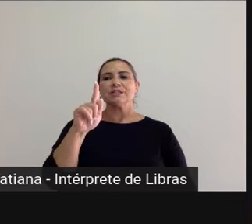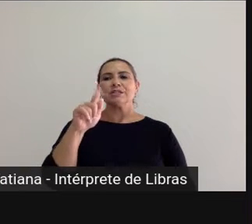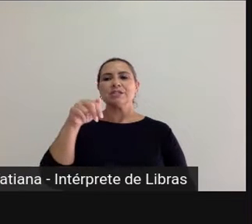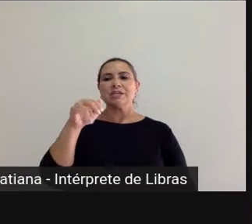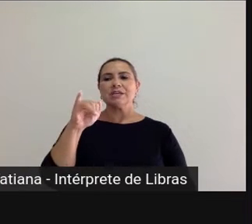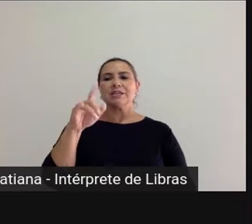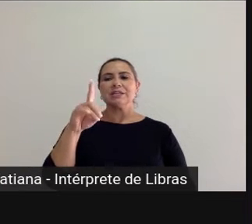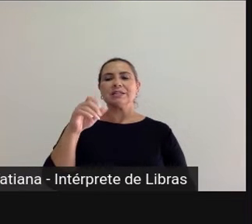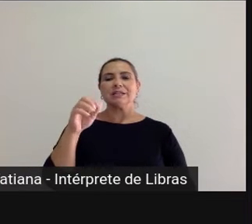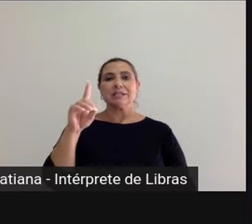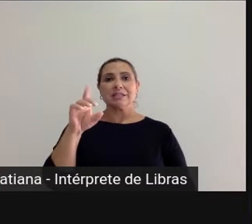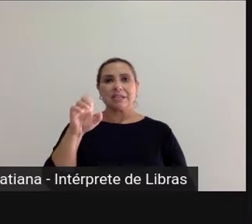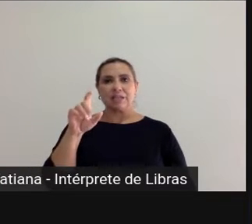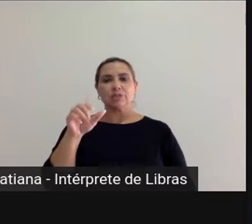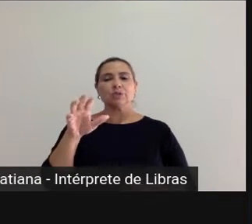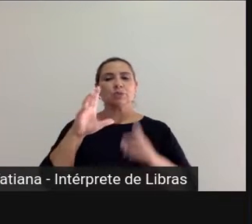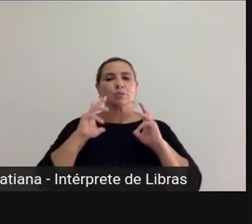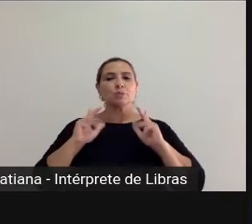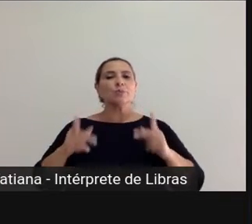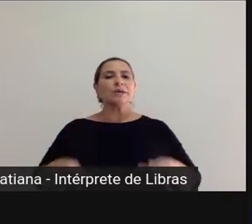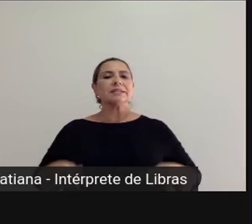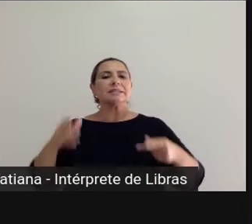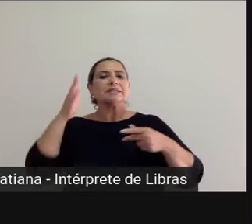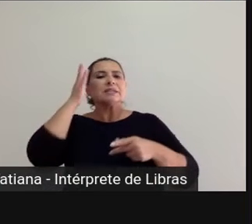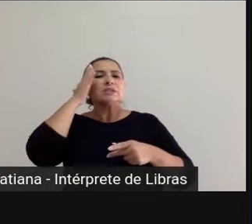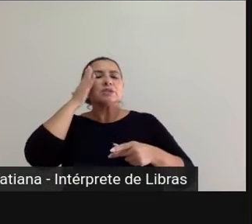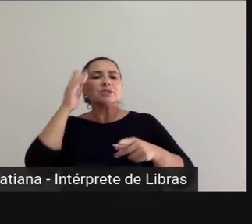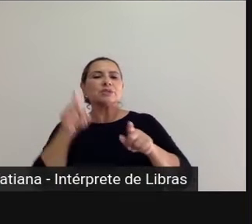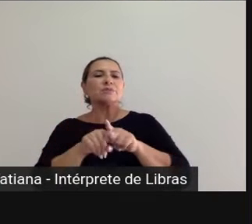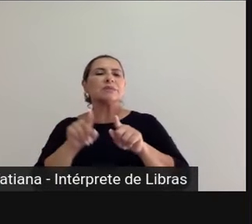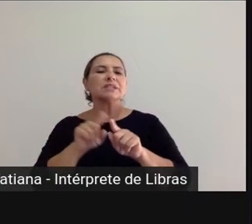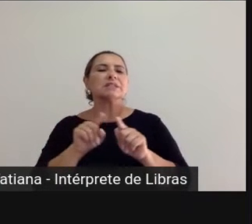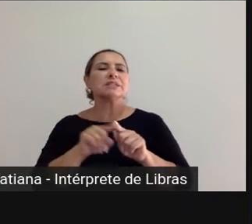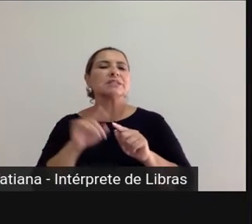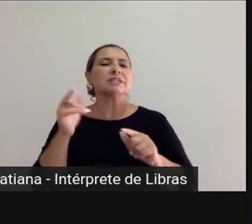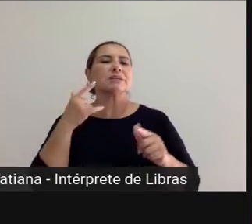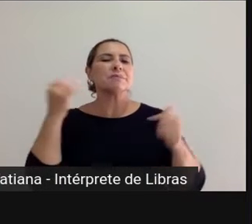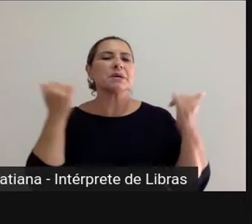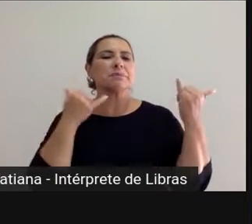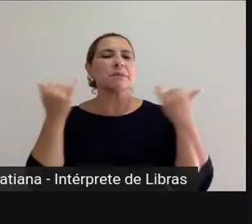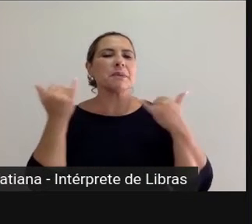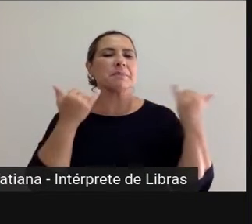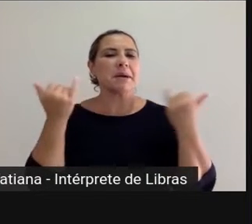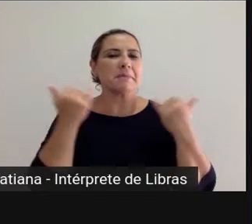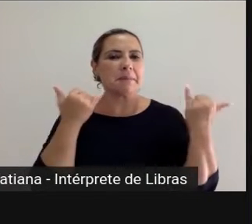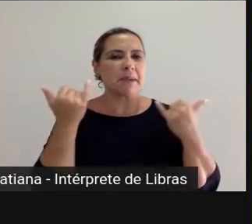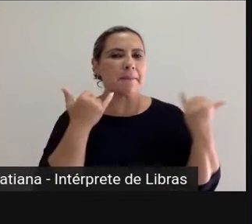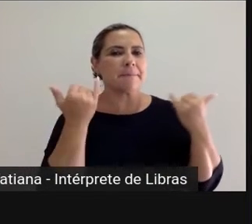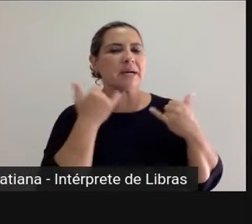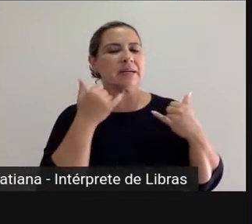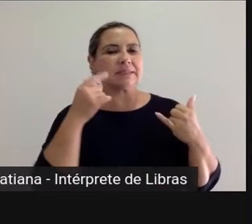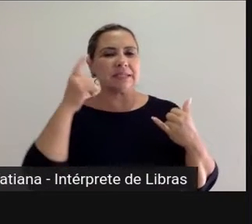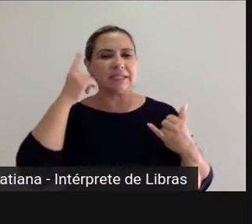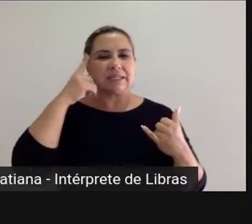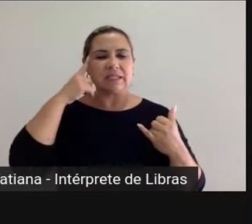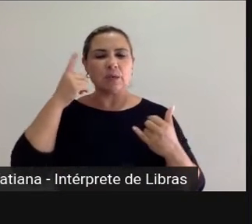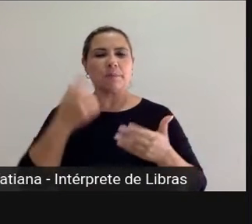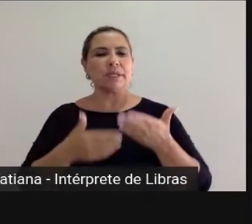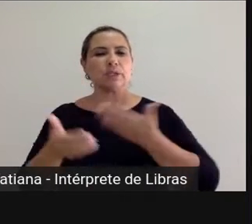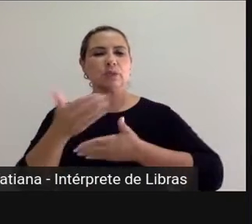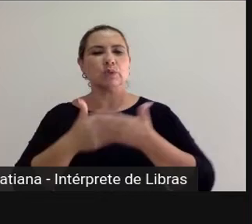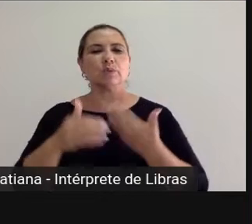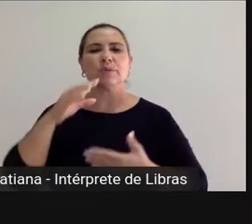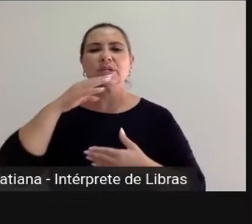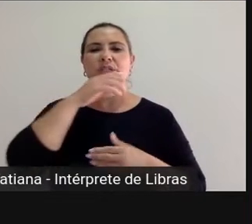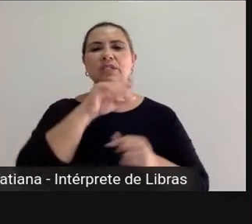saber o que está sendo feito, eu estou recebendo uma série de informações partindo do princípio que eu penso dessa forma, ou que eu ajo